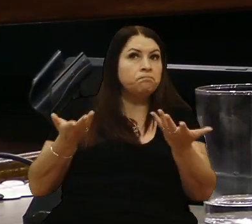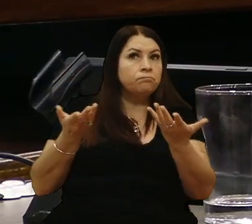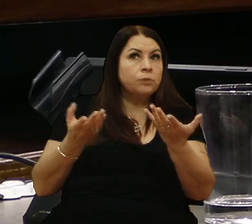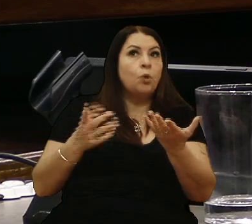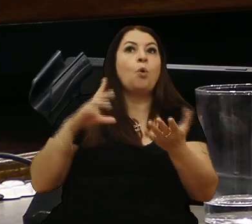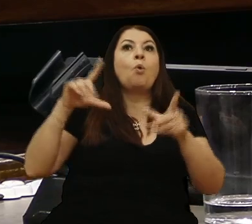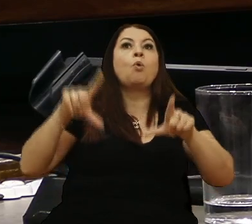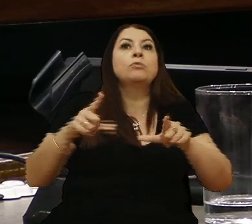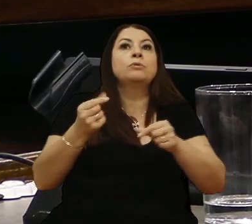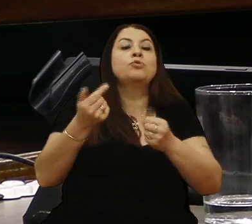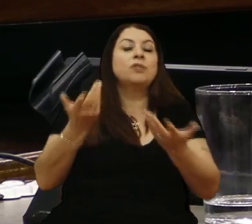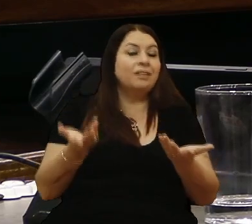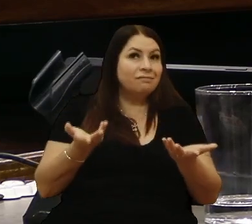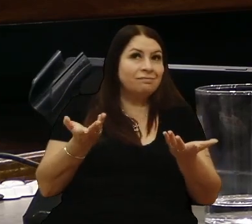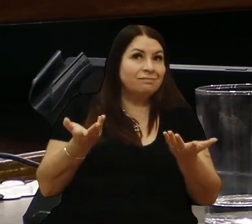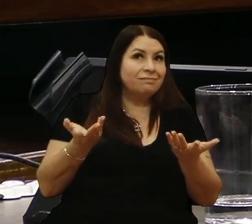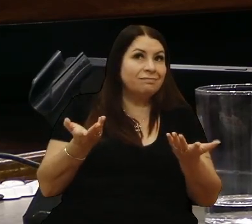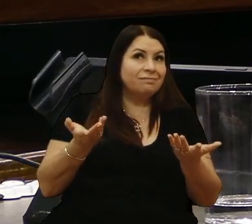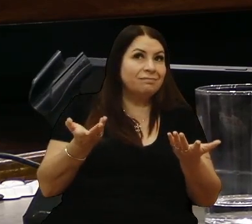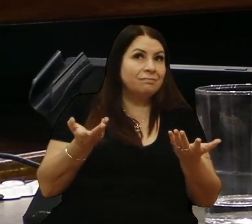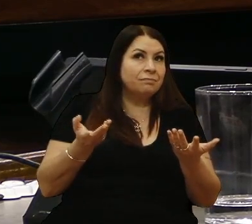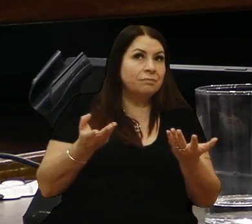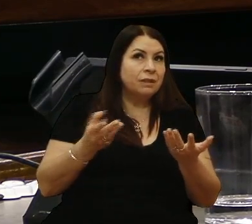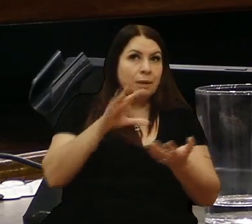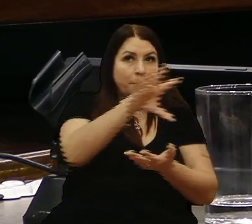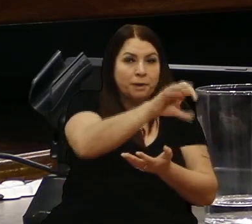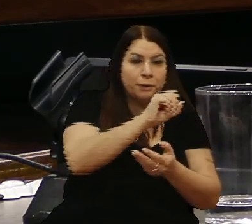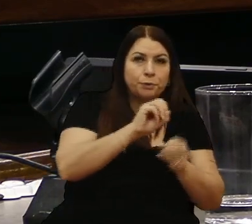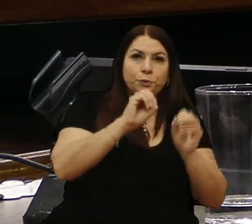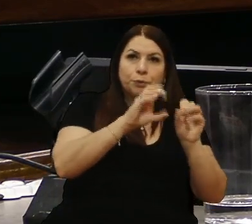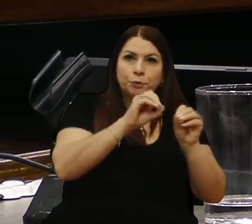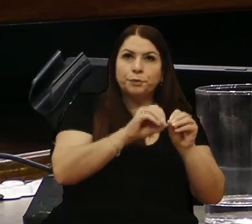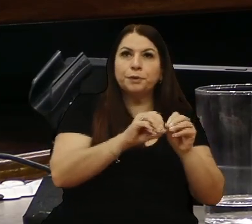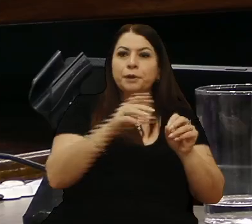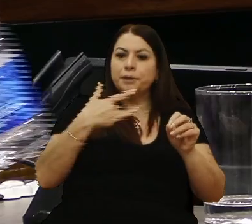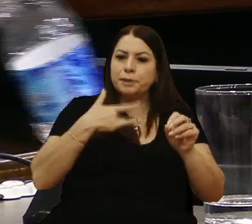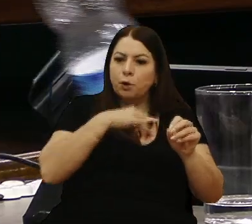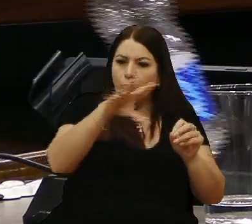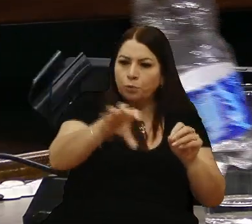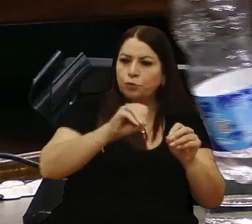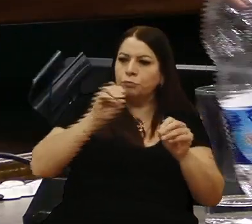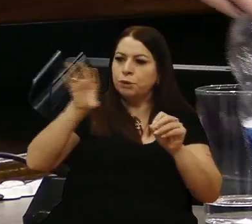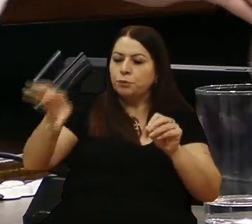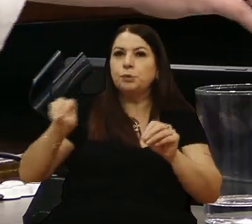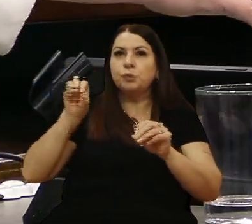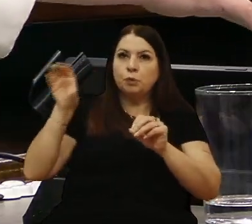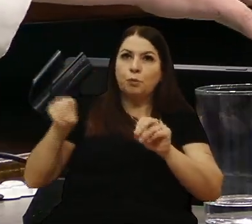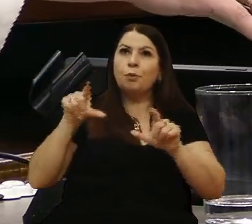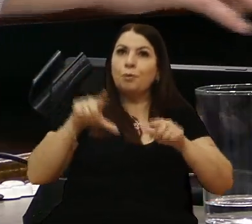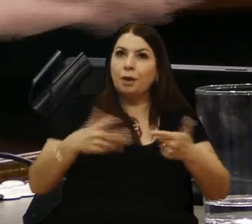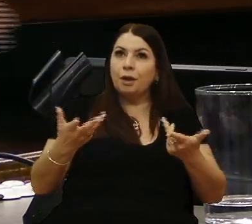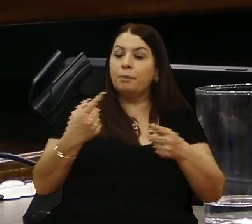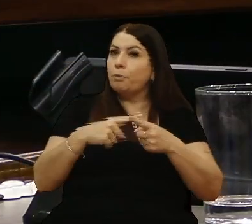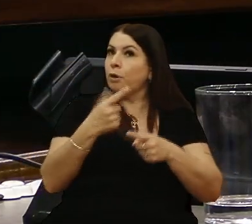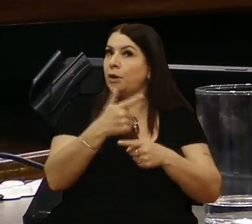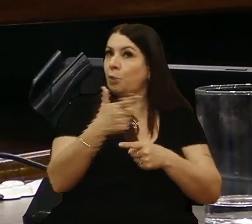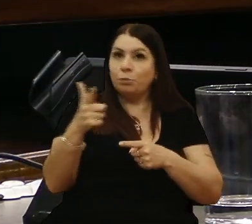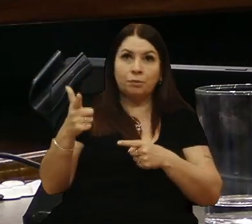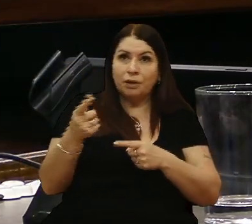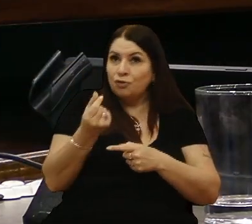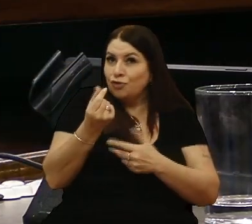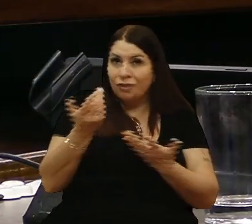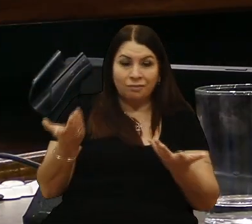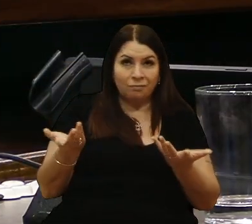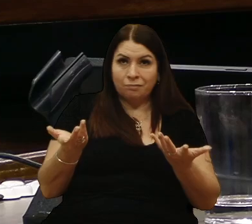está o dinheiro, né? A gente está tirando da educação, a gente está tirando da saúde, a gente está tirando de tudo que é lugar, porque não há